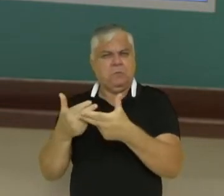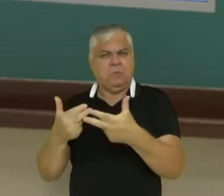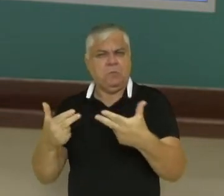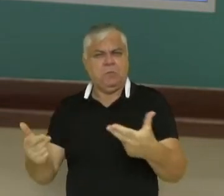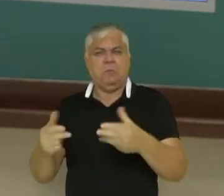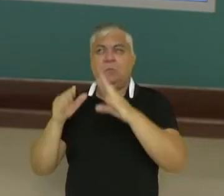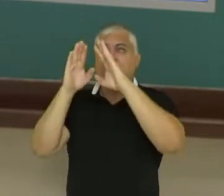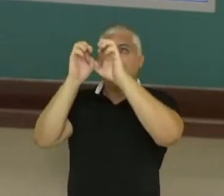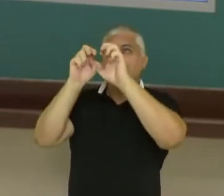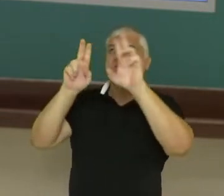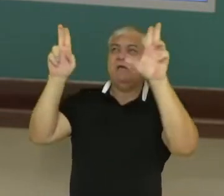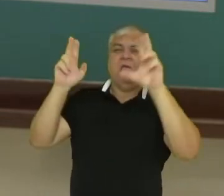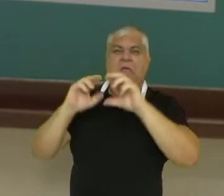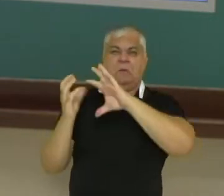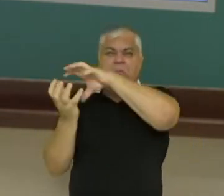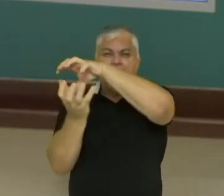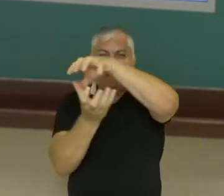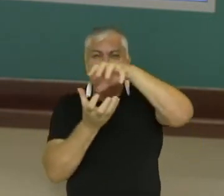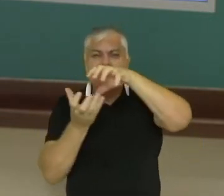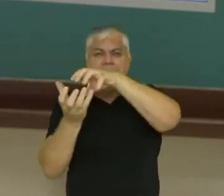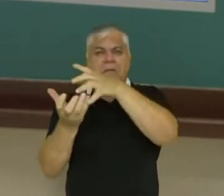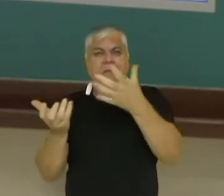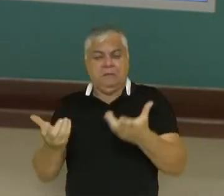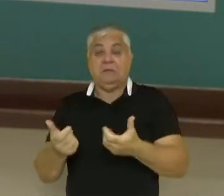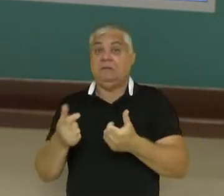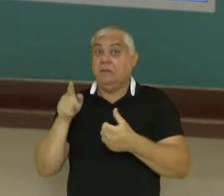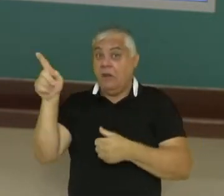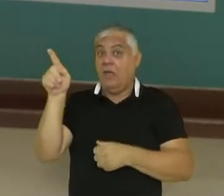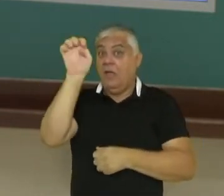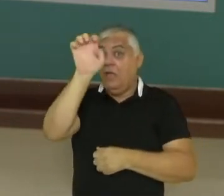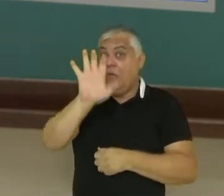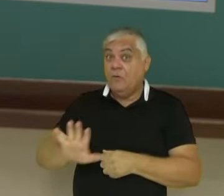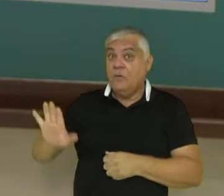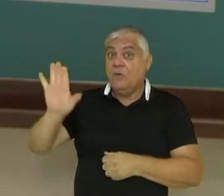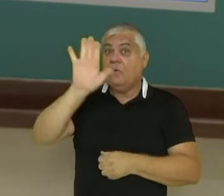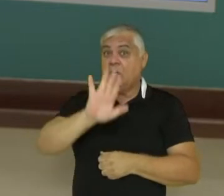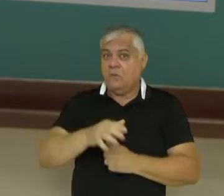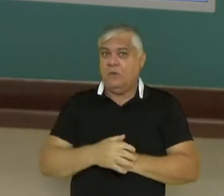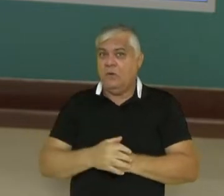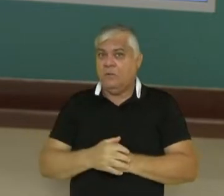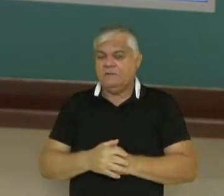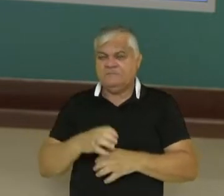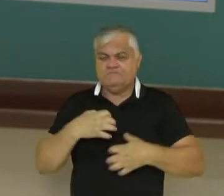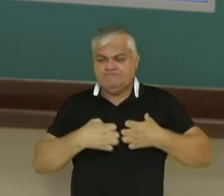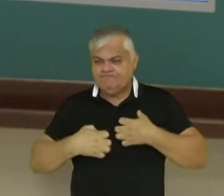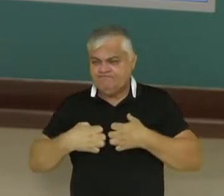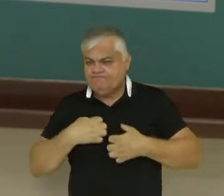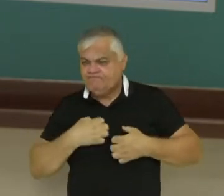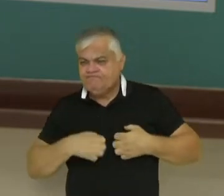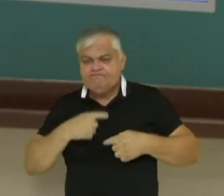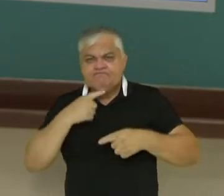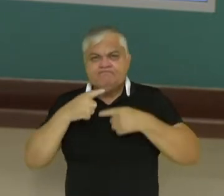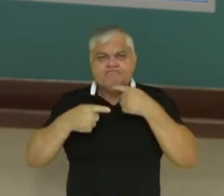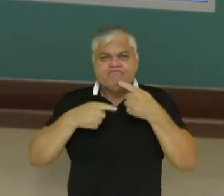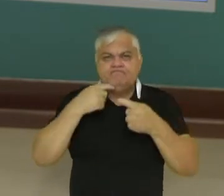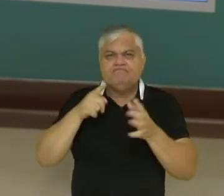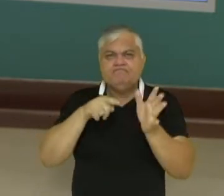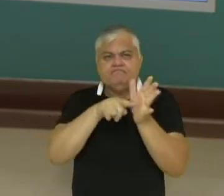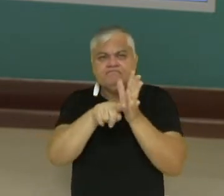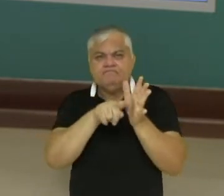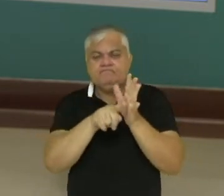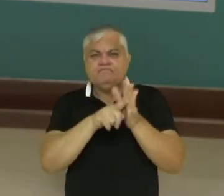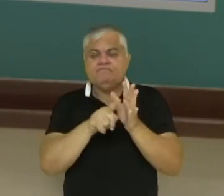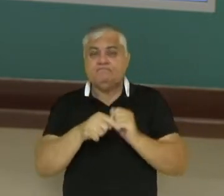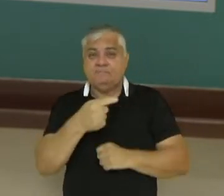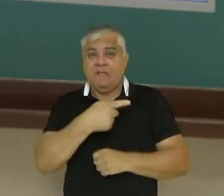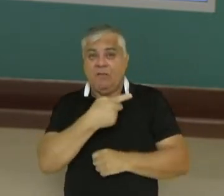dos protestantes na Europa, o movimento estava crescendo bastante, então questionamentos não eram bem vistos pela igreja, então você